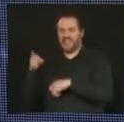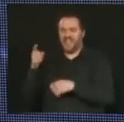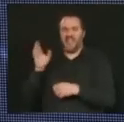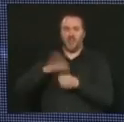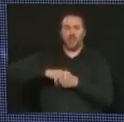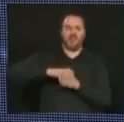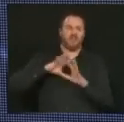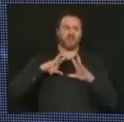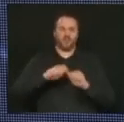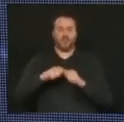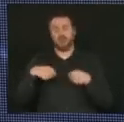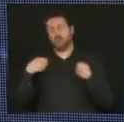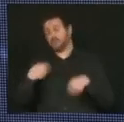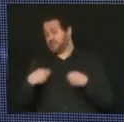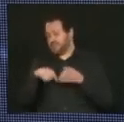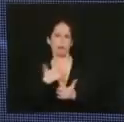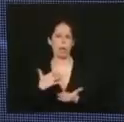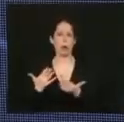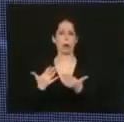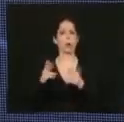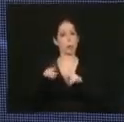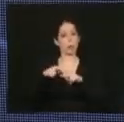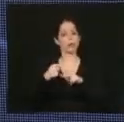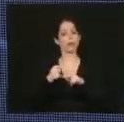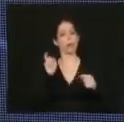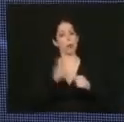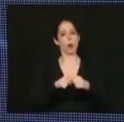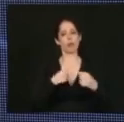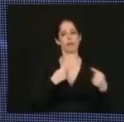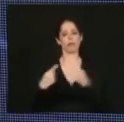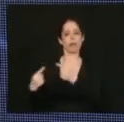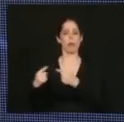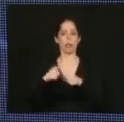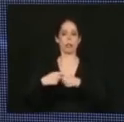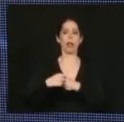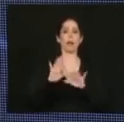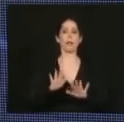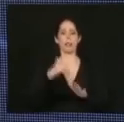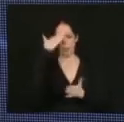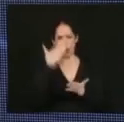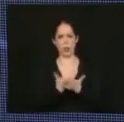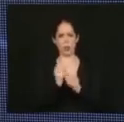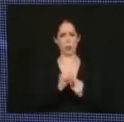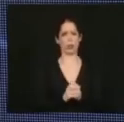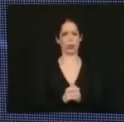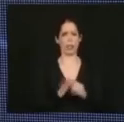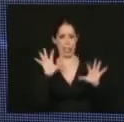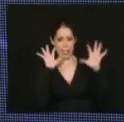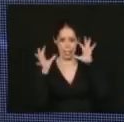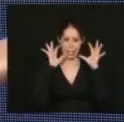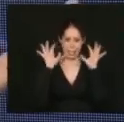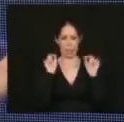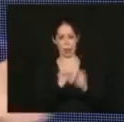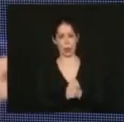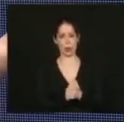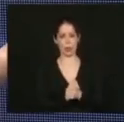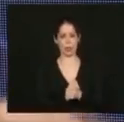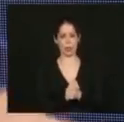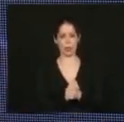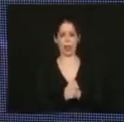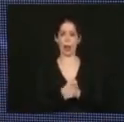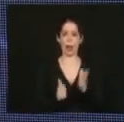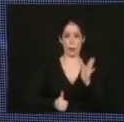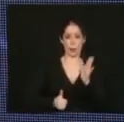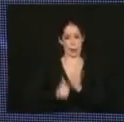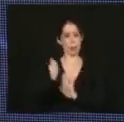reduzir tarifa abrindo a caixa-preta do transporte coletivo Mas levei importante eu acredito que as decisões as primeiras decisões que esperam